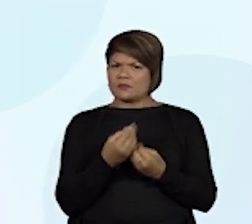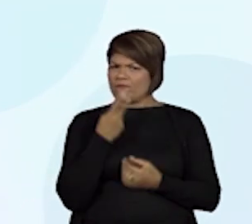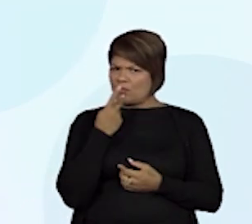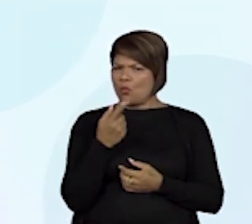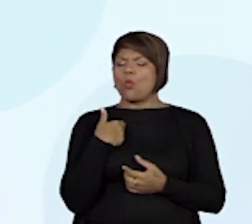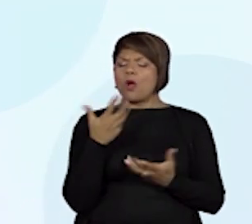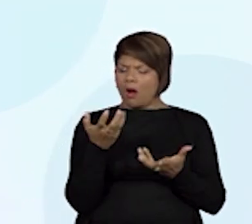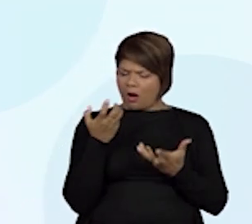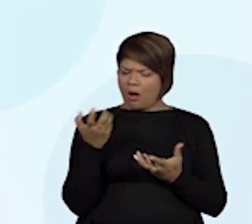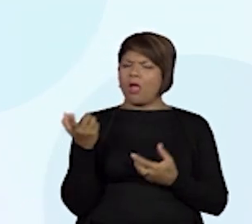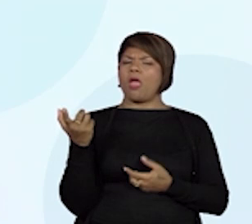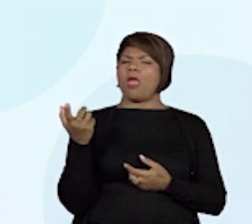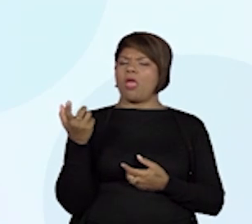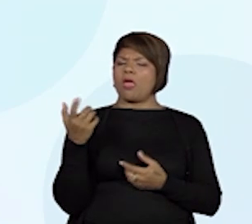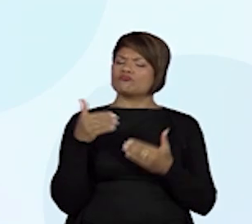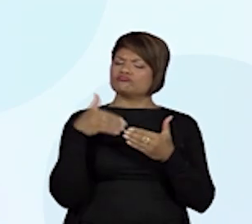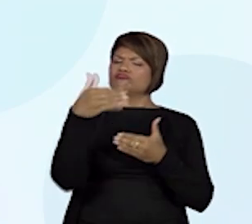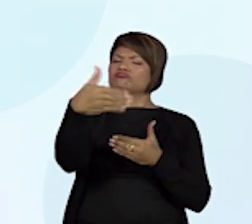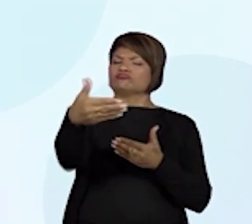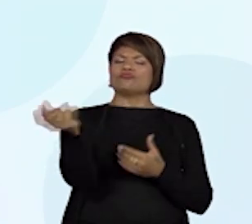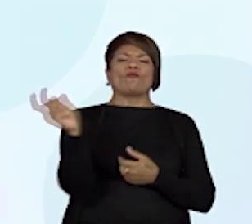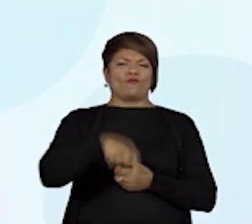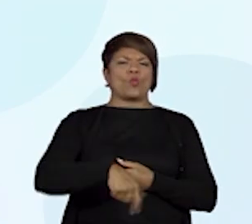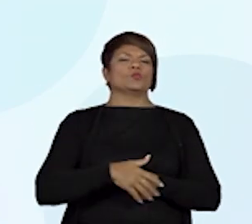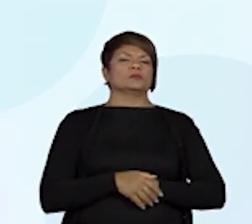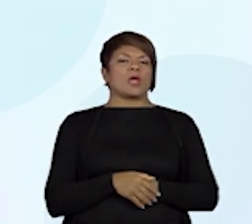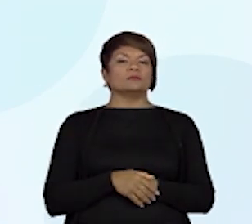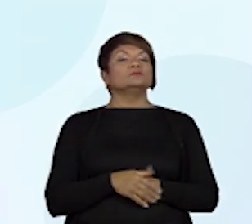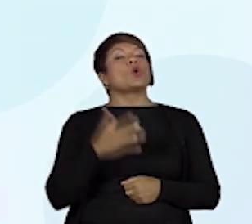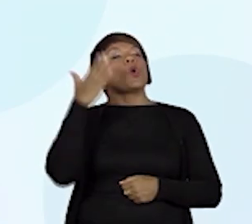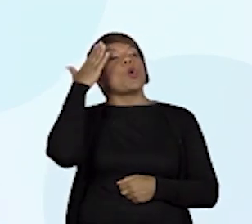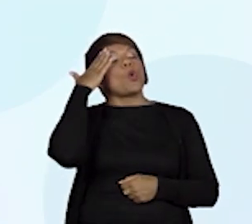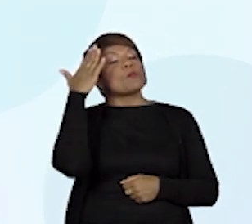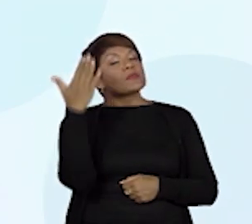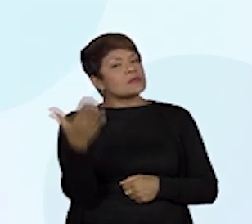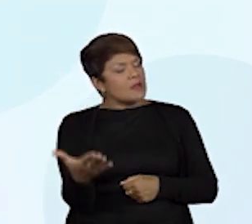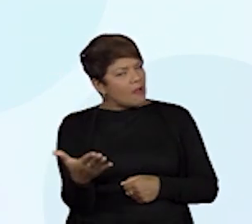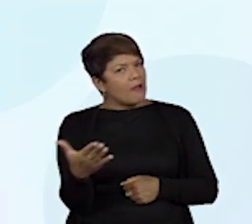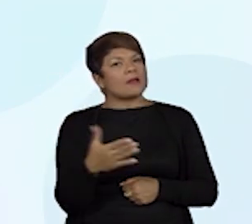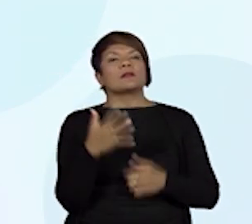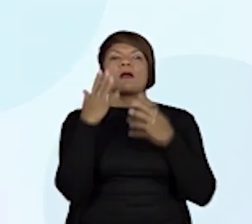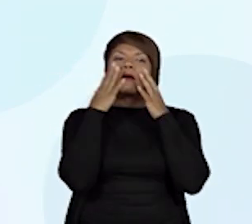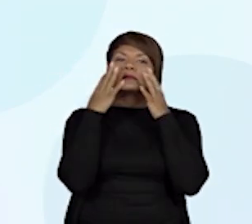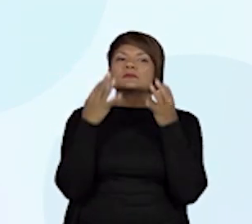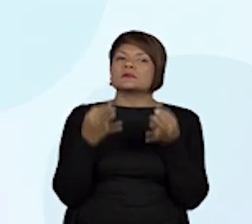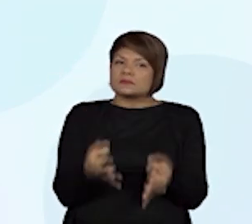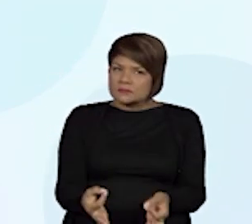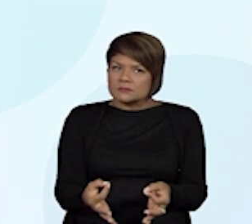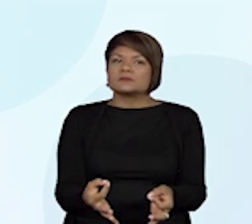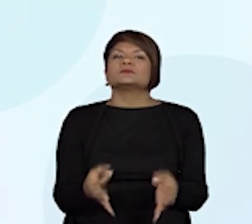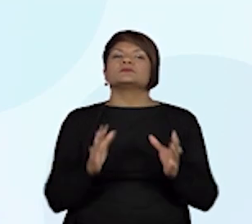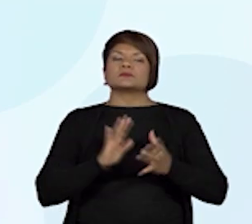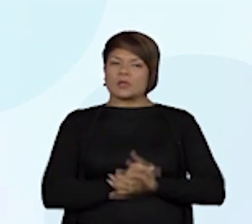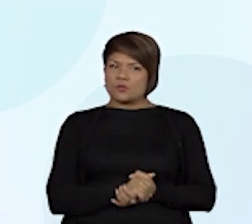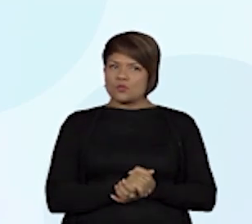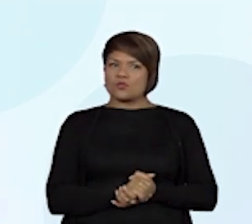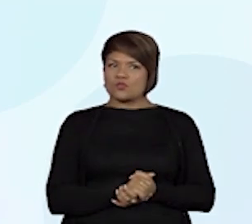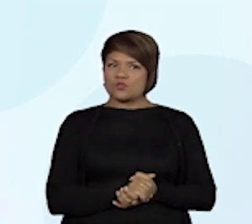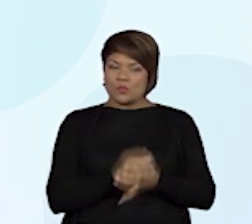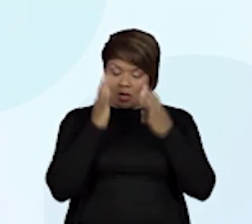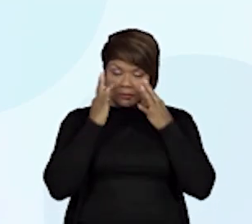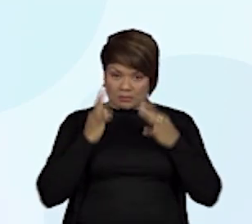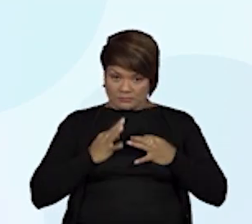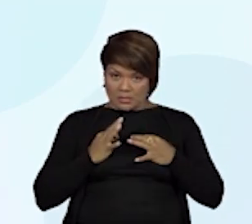quer voltar em breve. Obrigada pela atenção. Atenciosamente, Letícia.